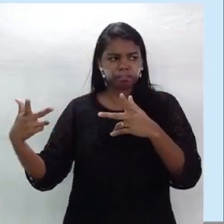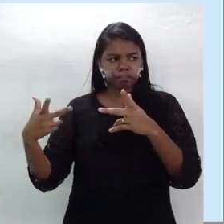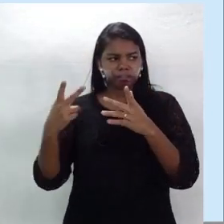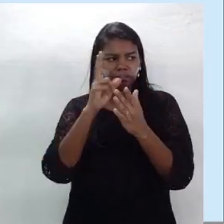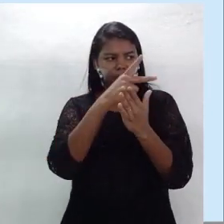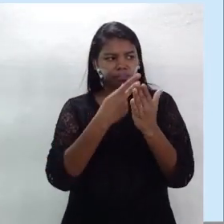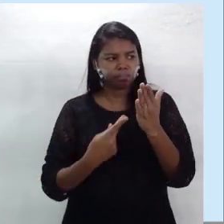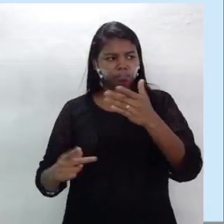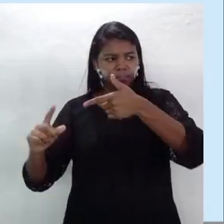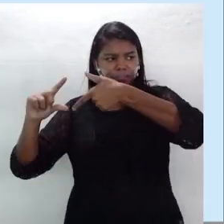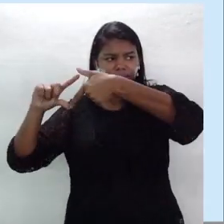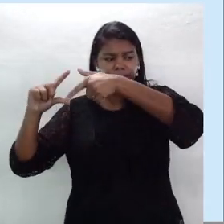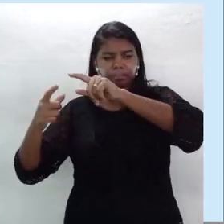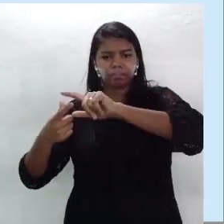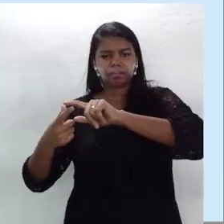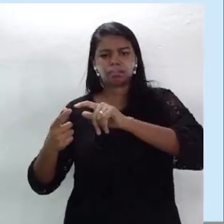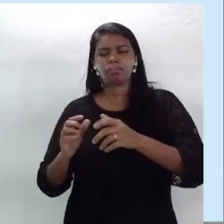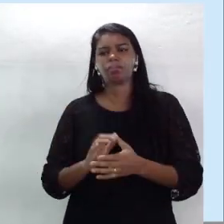figuras geométricas.